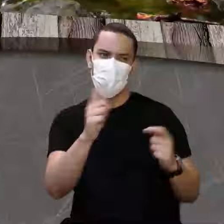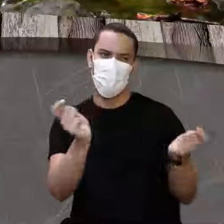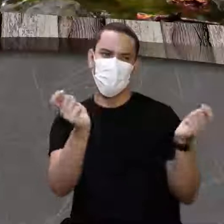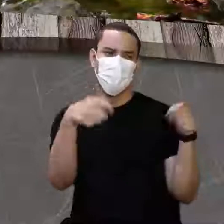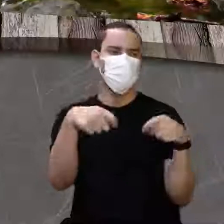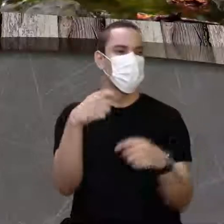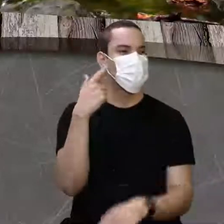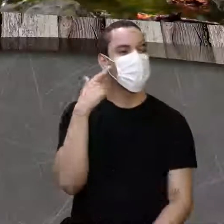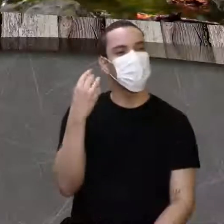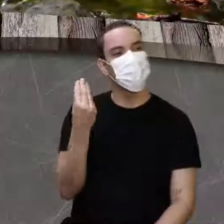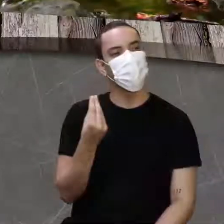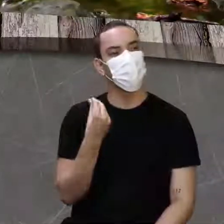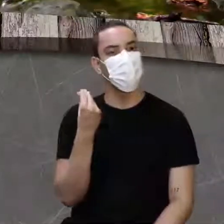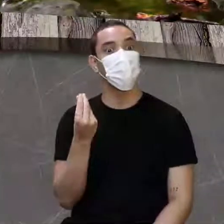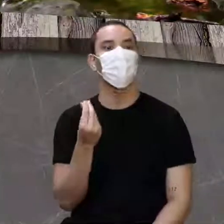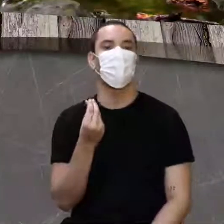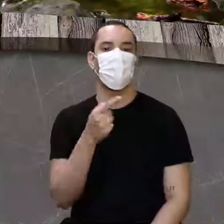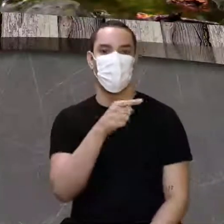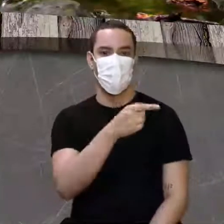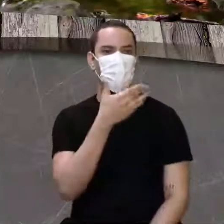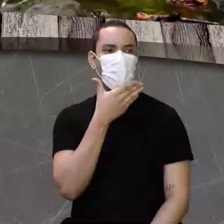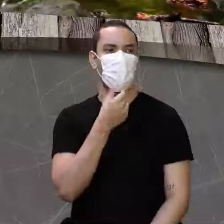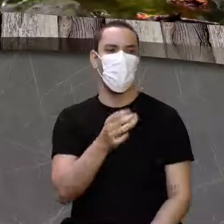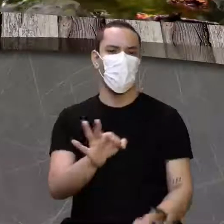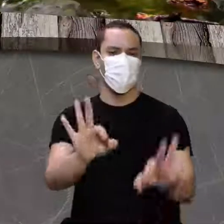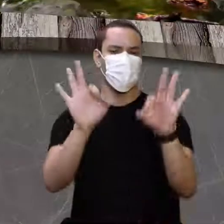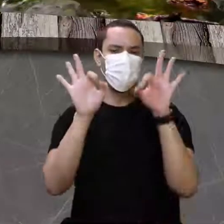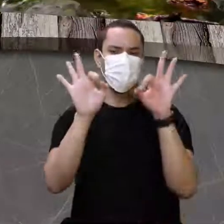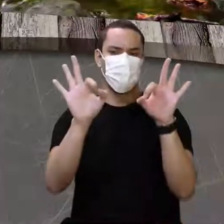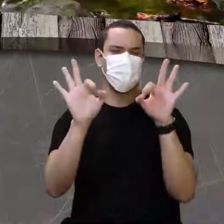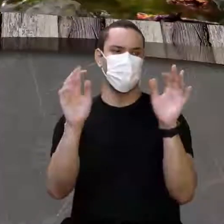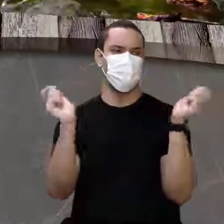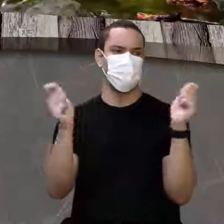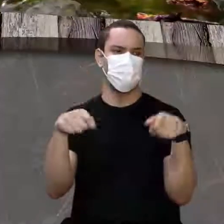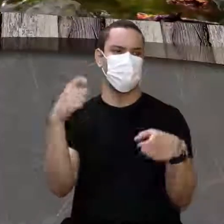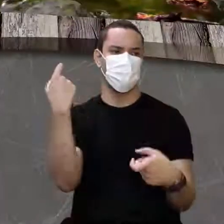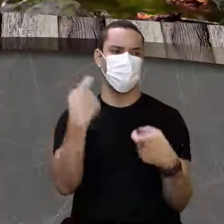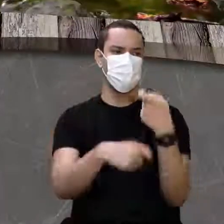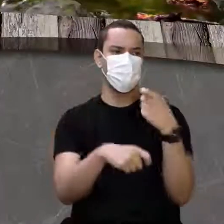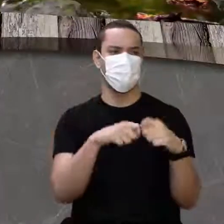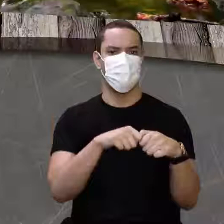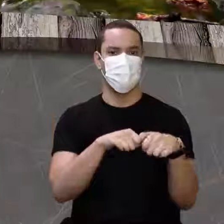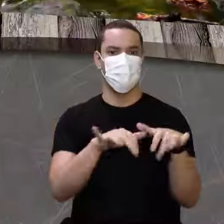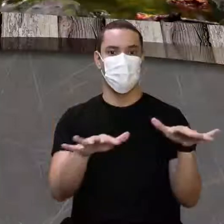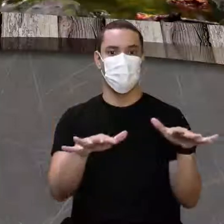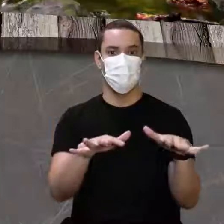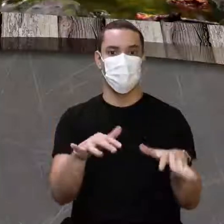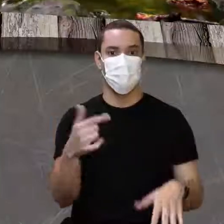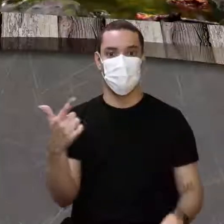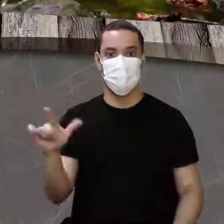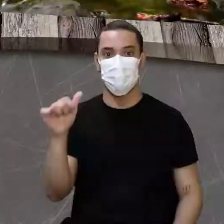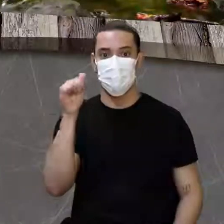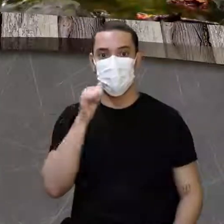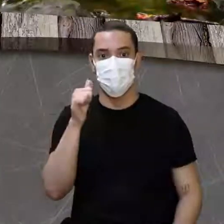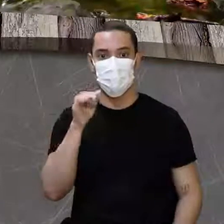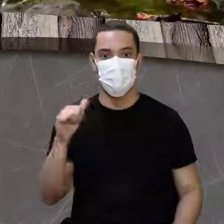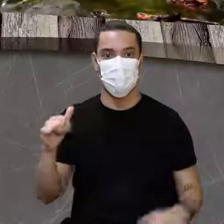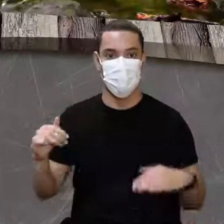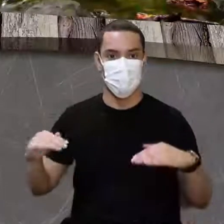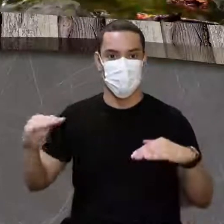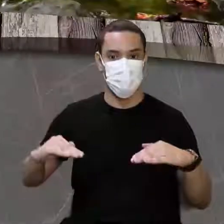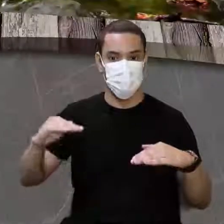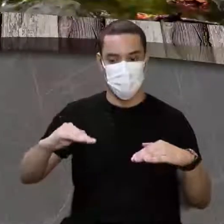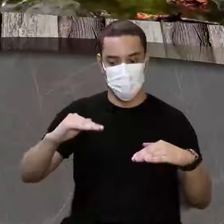insistência dele? Então, quer dizer que ele é um macho bom, né, para reproduzir. E aí o outro vem, quando a fêmea vai se aproximando, sabe o que ele